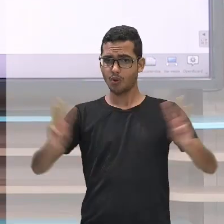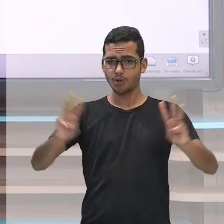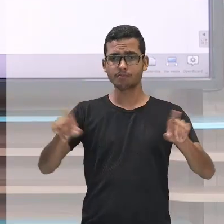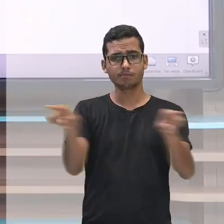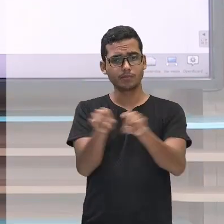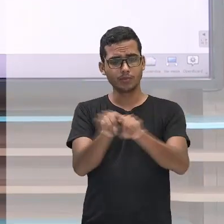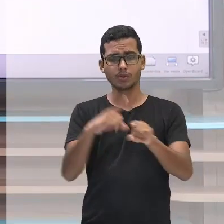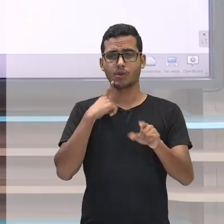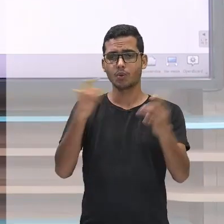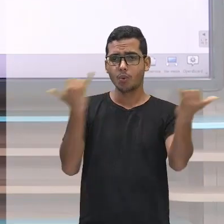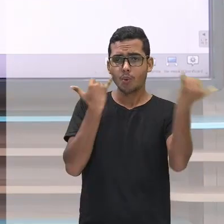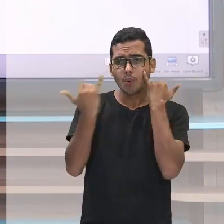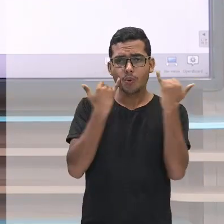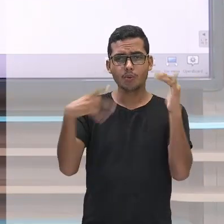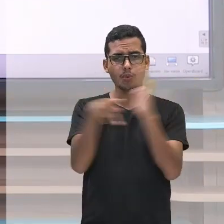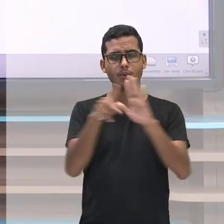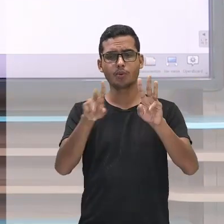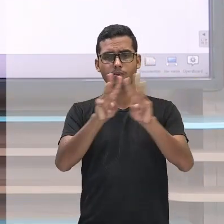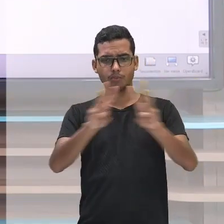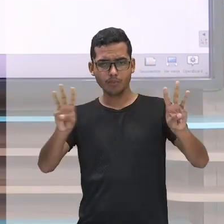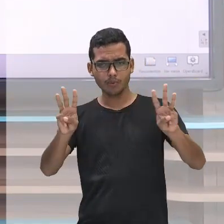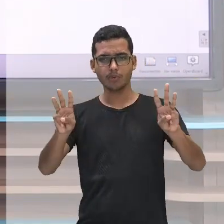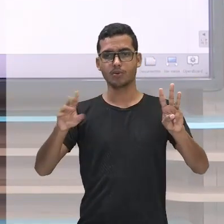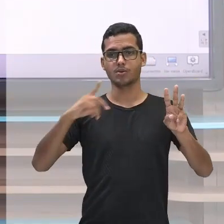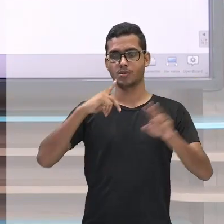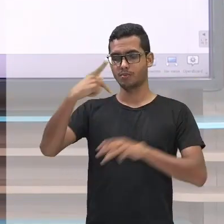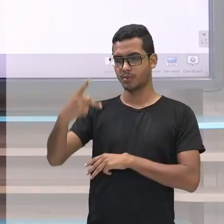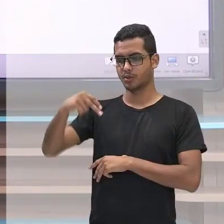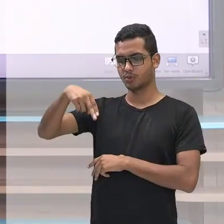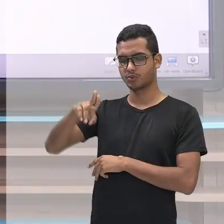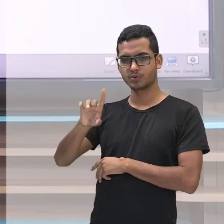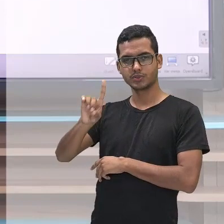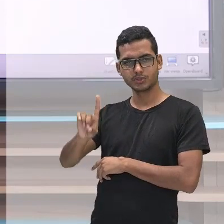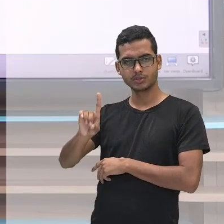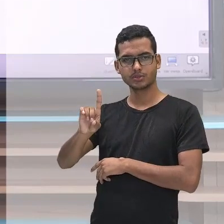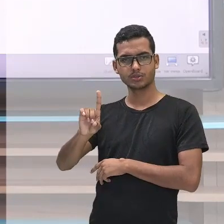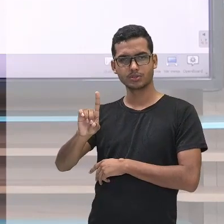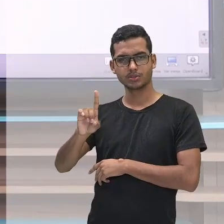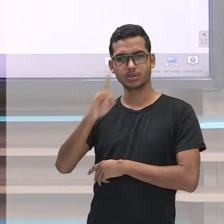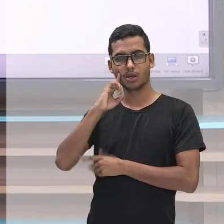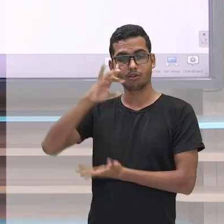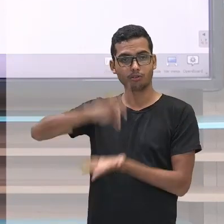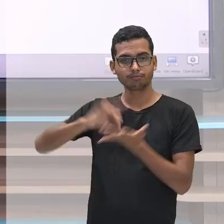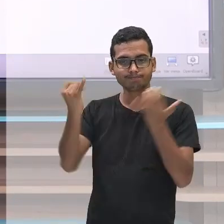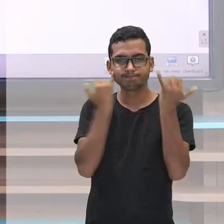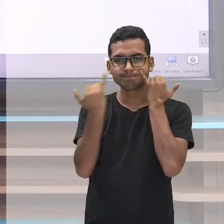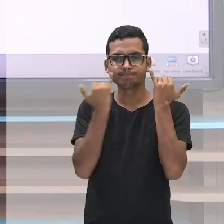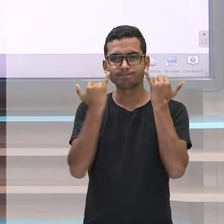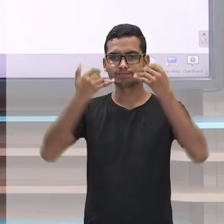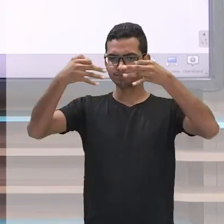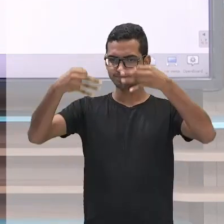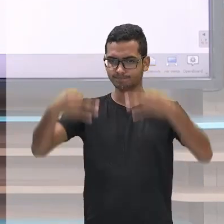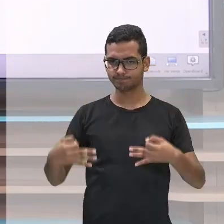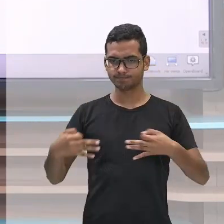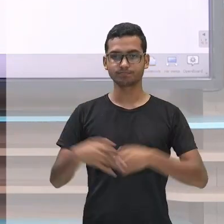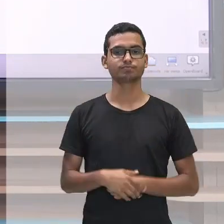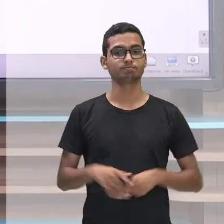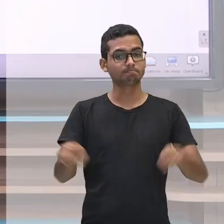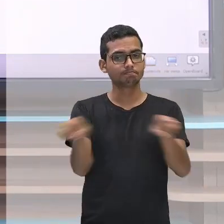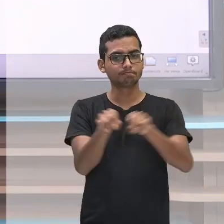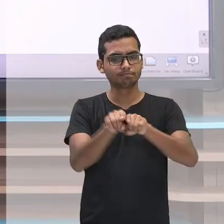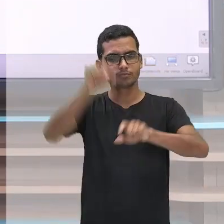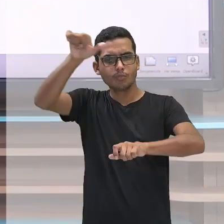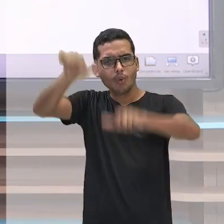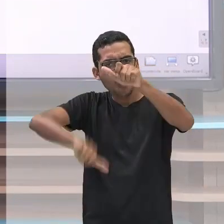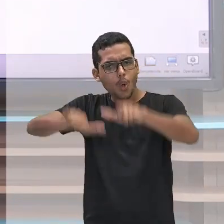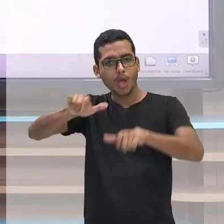as informações do site da PNUD são as informações aí mais exatas, tá bom? E também as análises que vocês